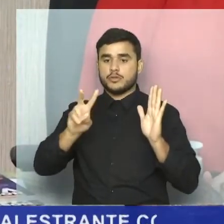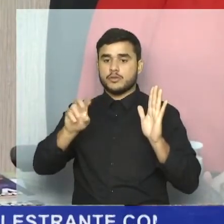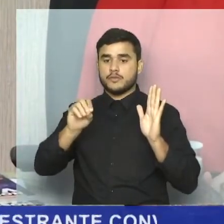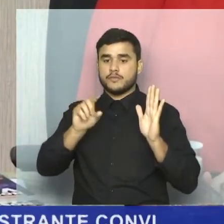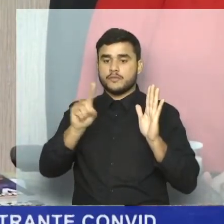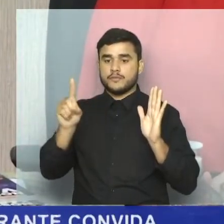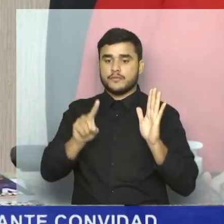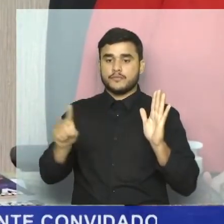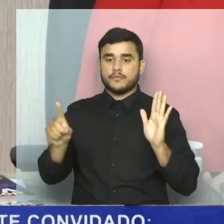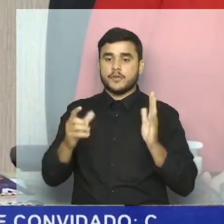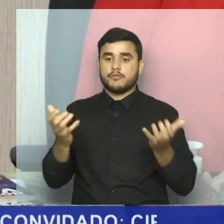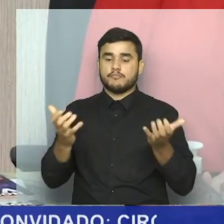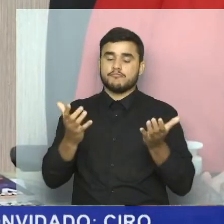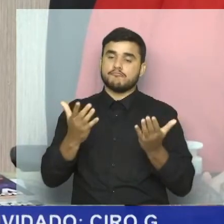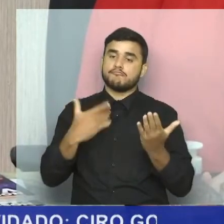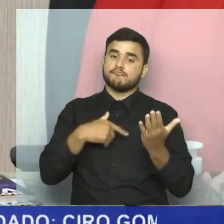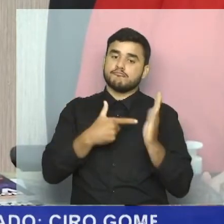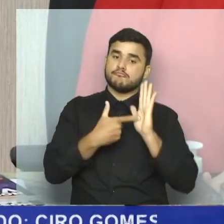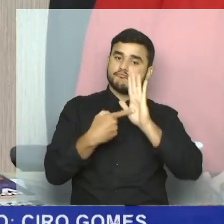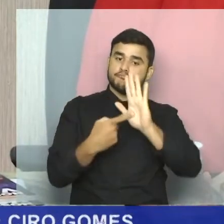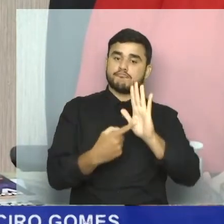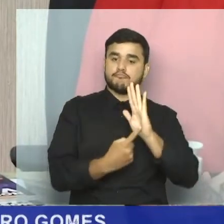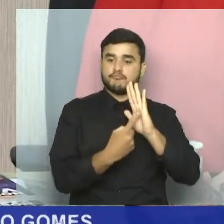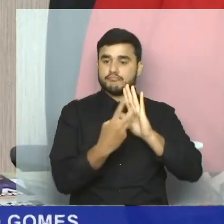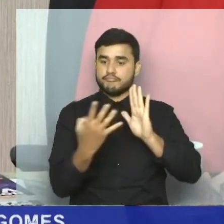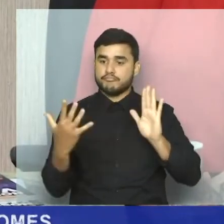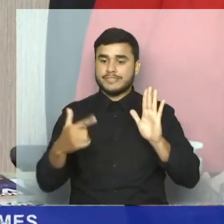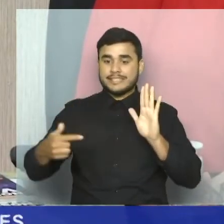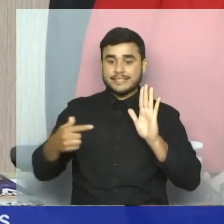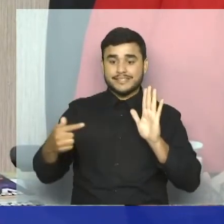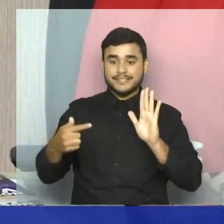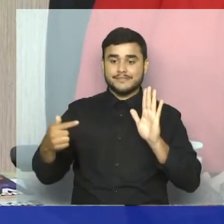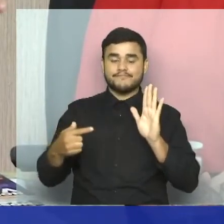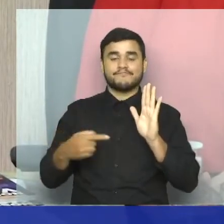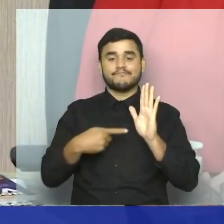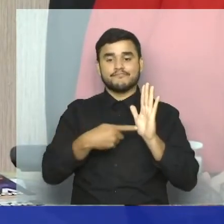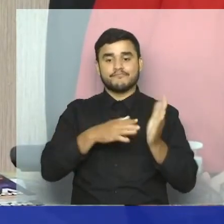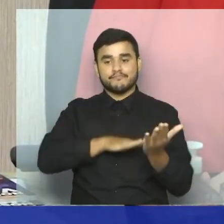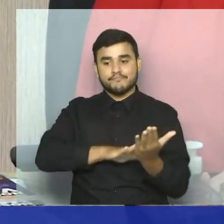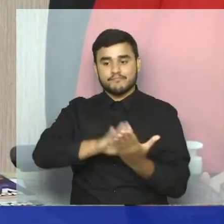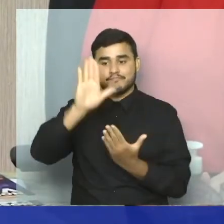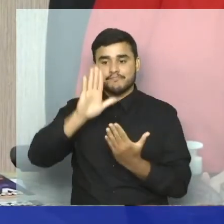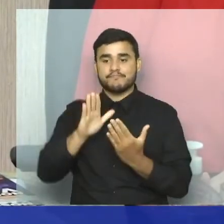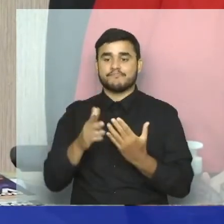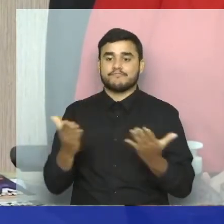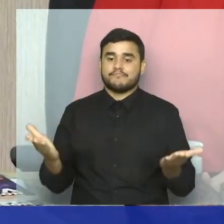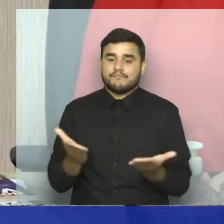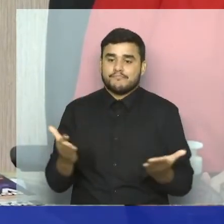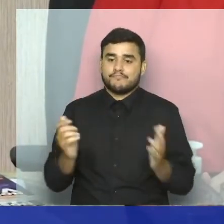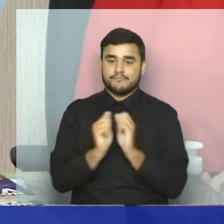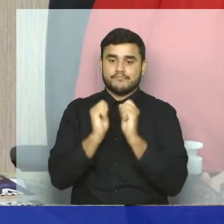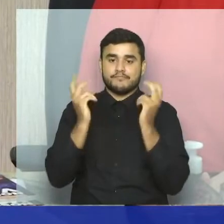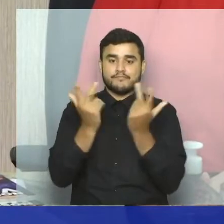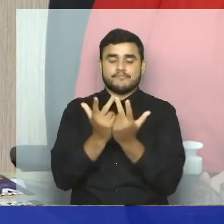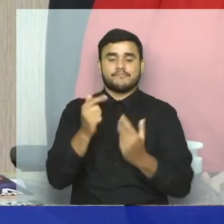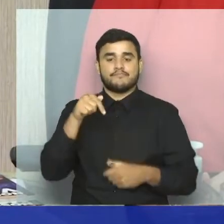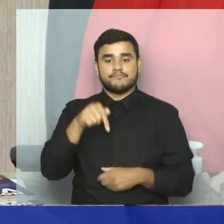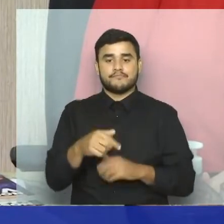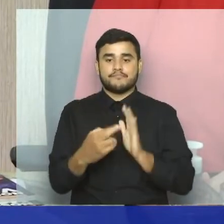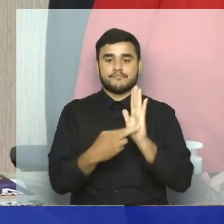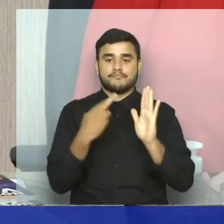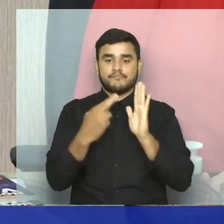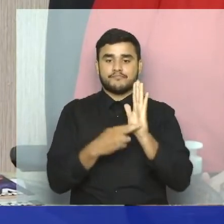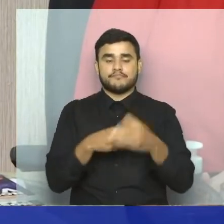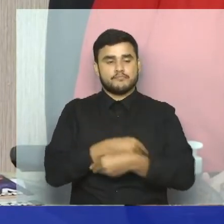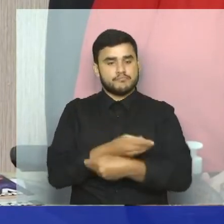eu quero fazer o lançamento da 7ª edição dessa revista da Câmara Municipal de Fortaleza. Essa revista ela é